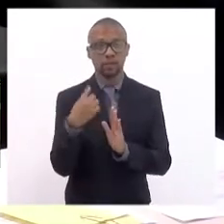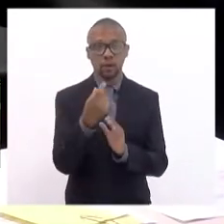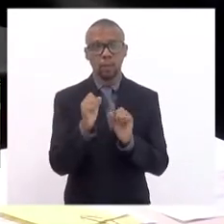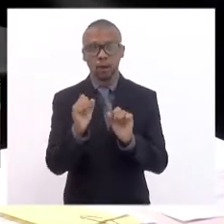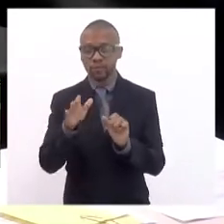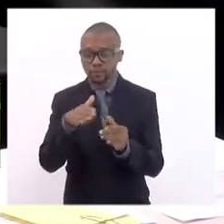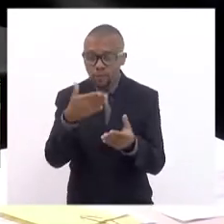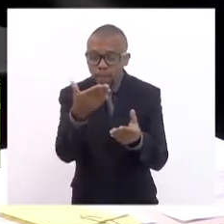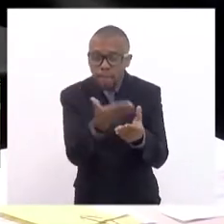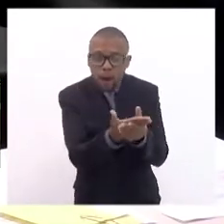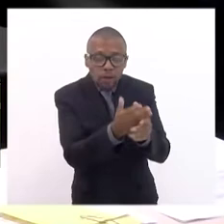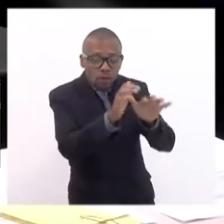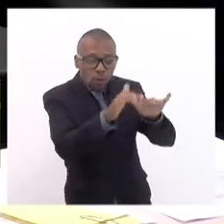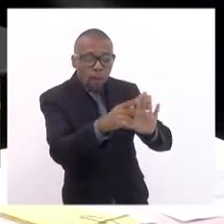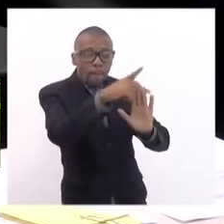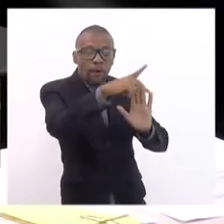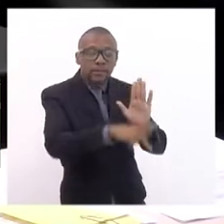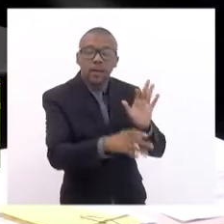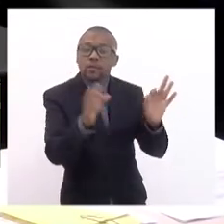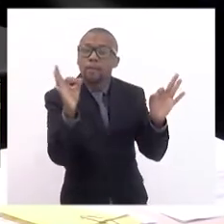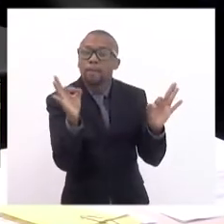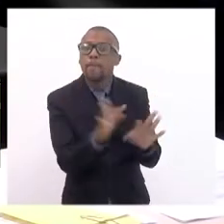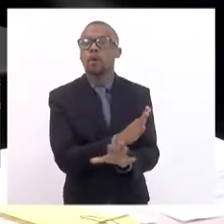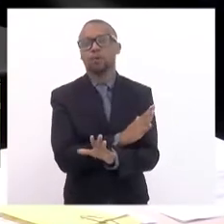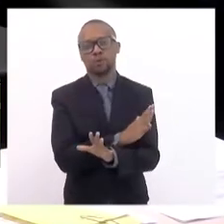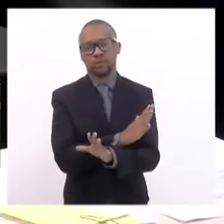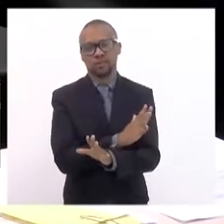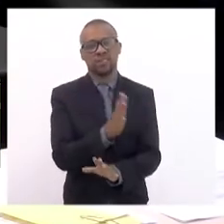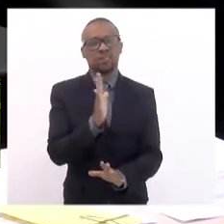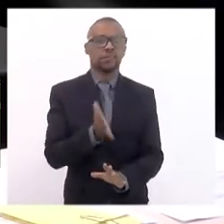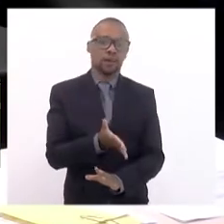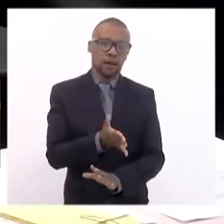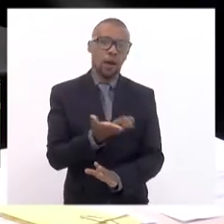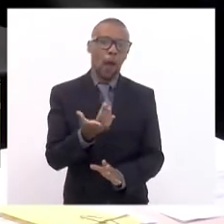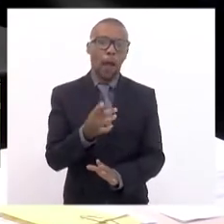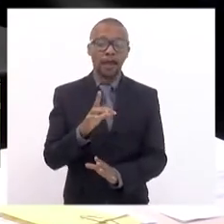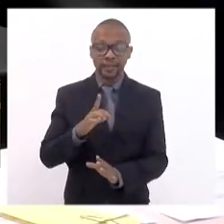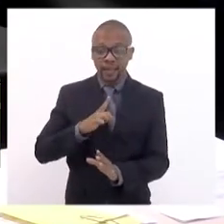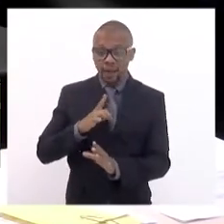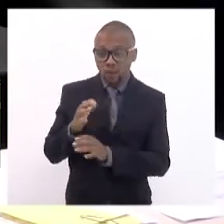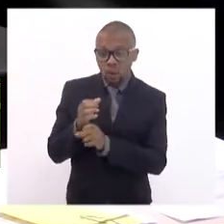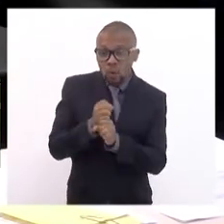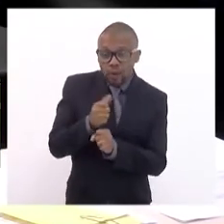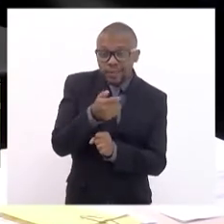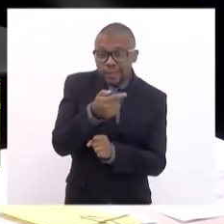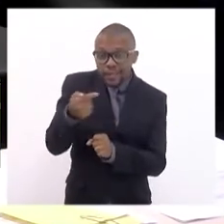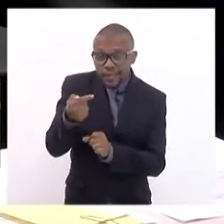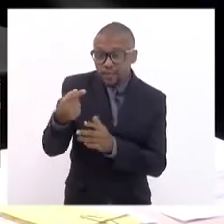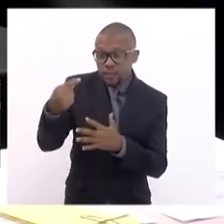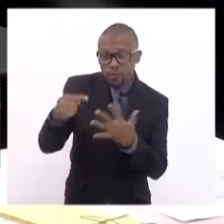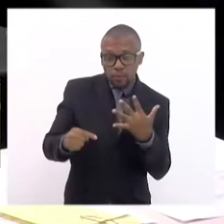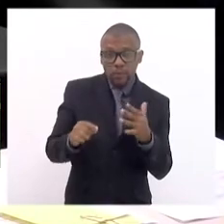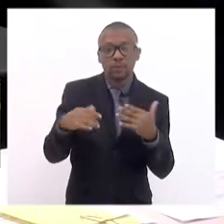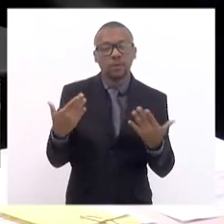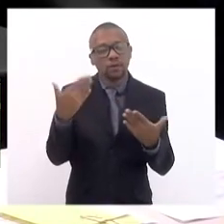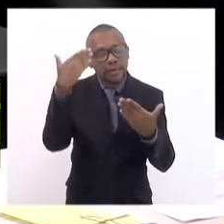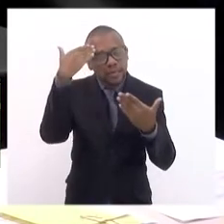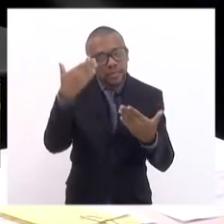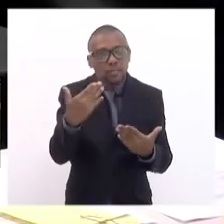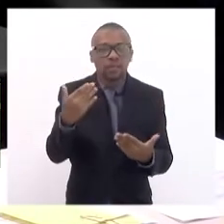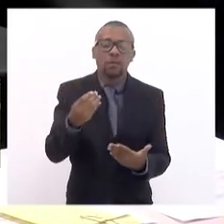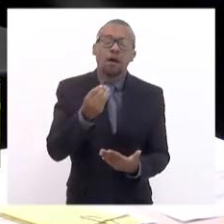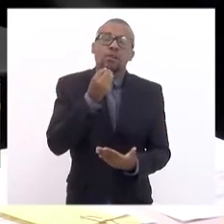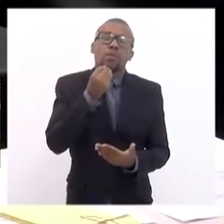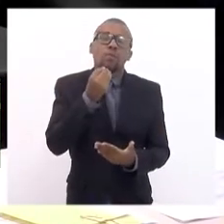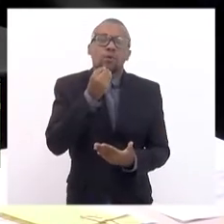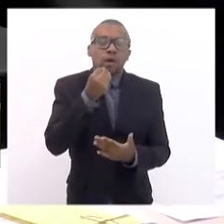cumpridos. Né? E vamos ver, então, os outros 17. Eu agradeço a oportunidade de falar. Sim. E